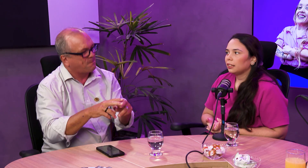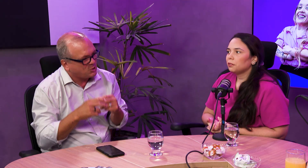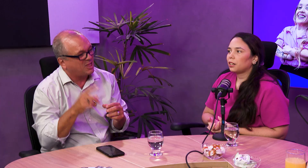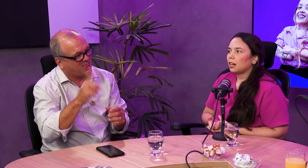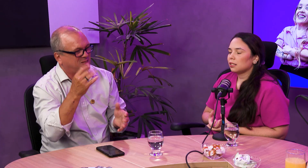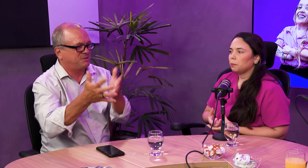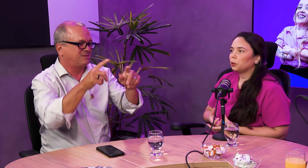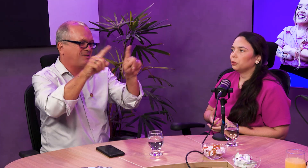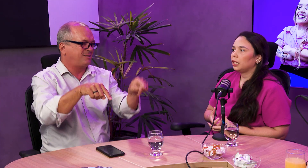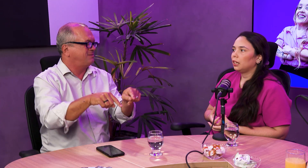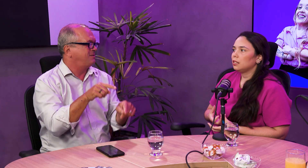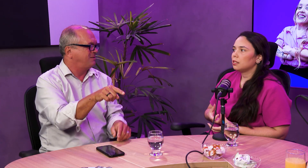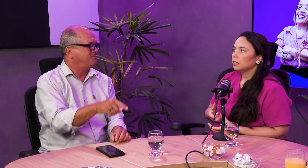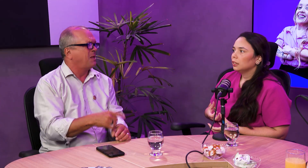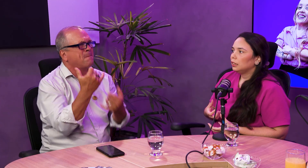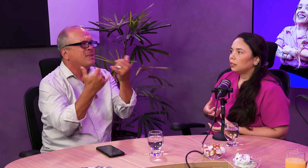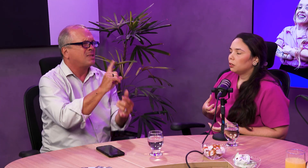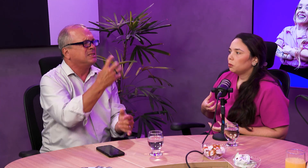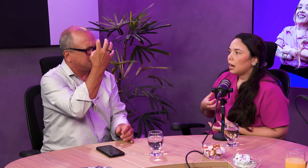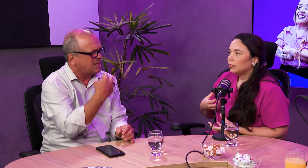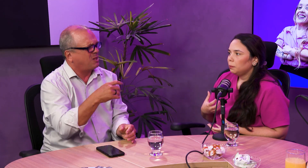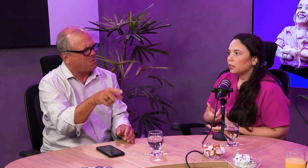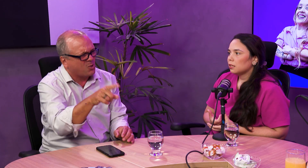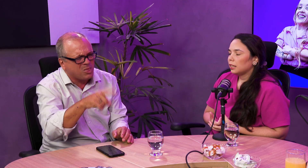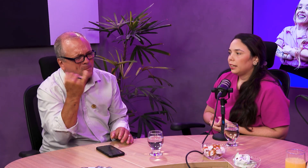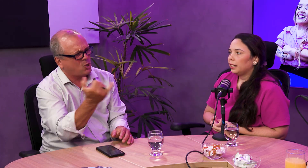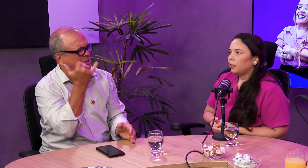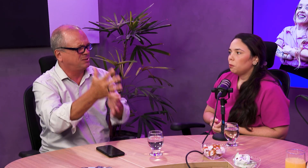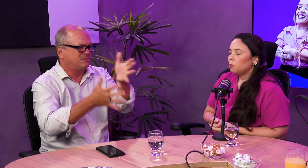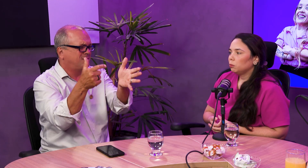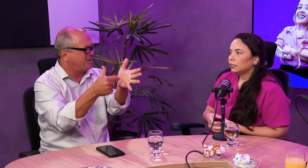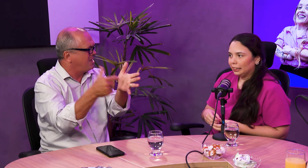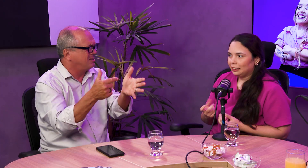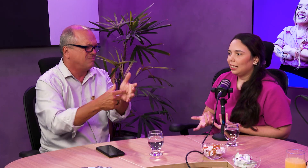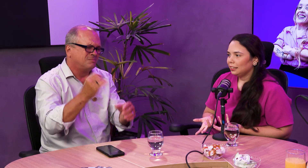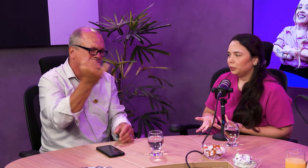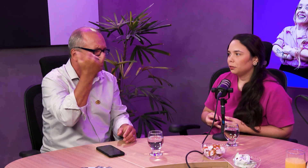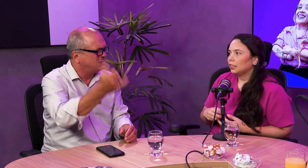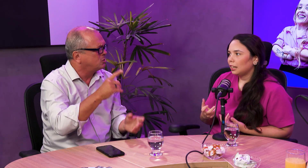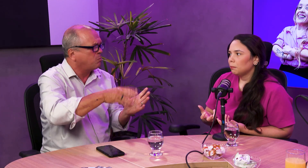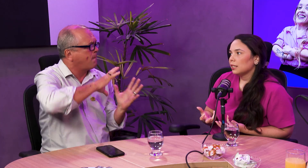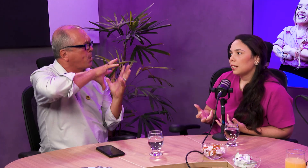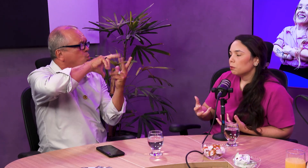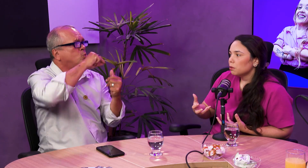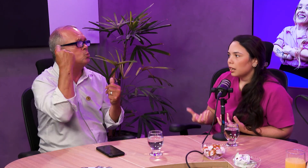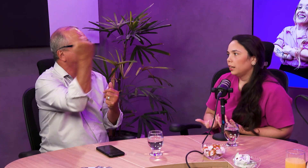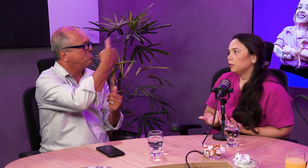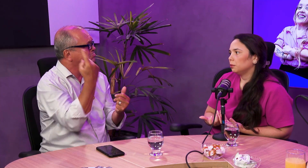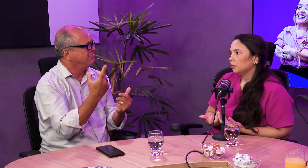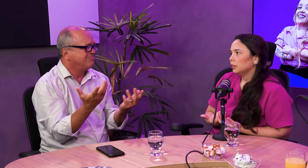é aquela frase em português. Então, a Libras é um detalhe, eu digo detalhe, mas é